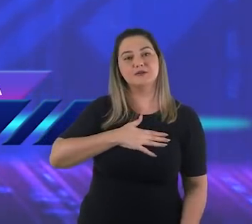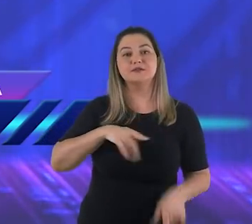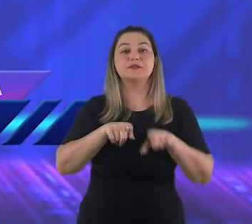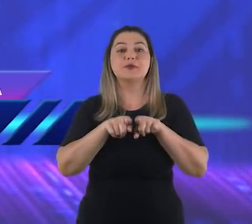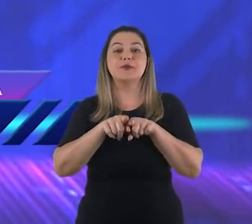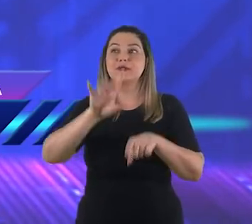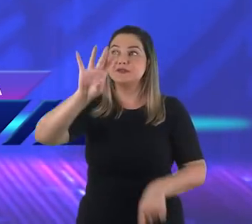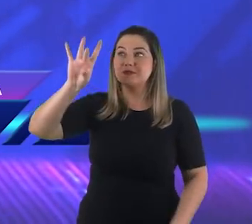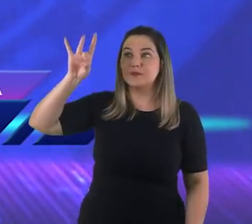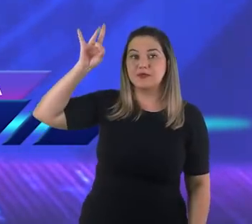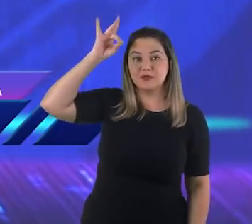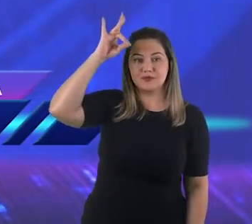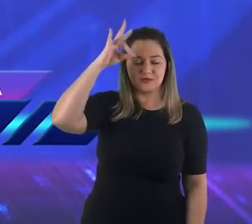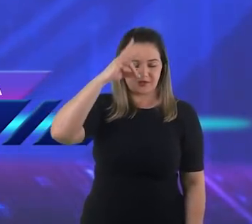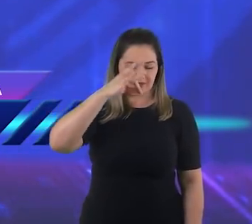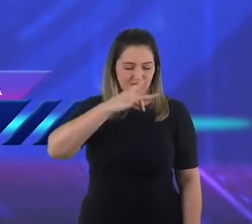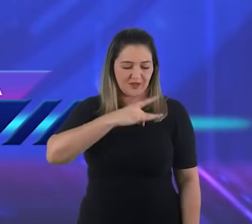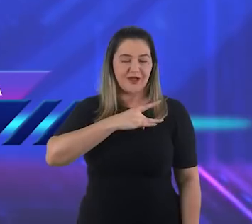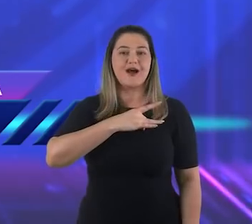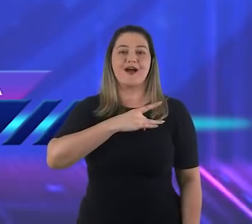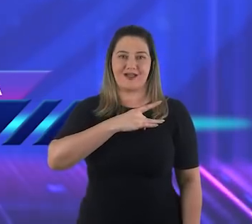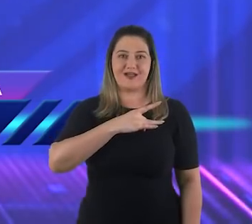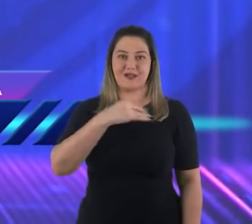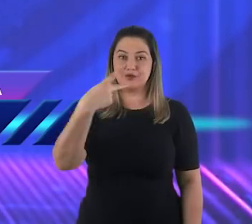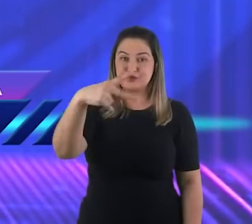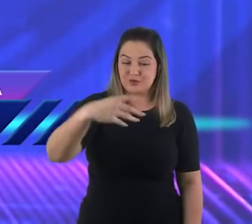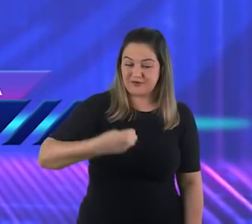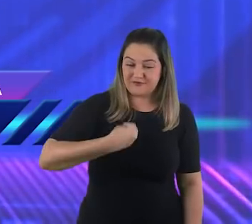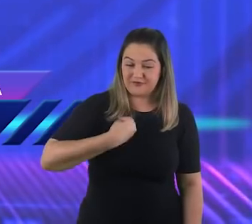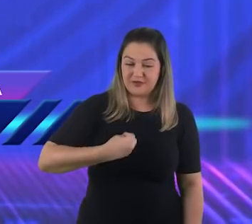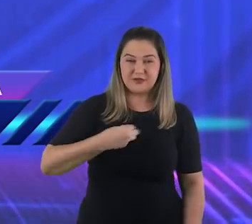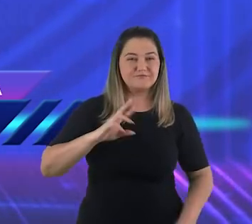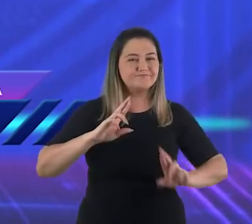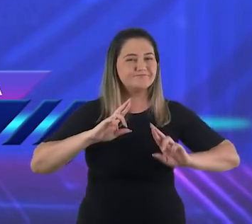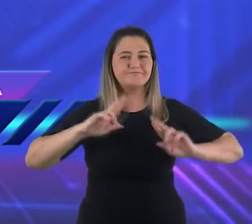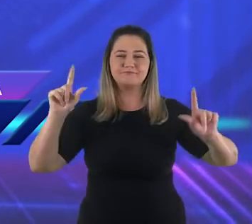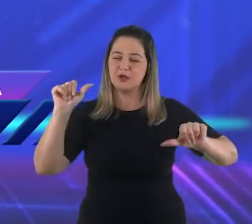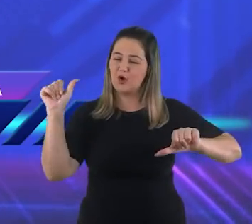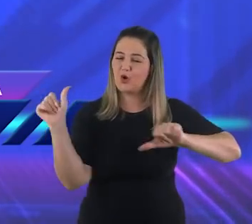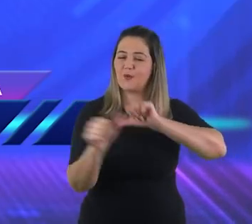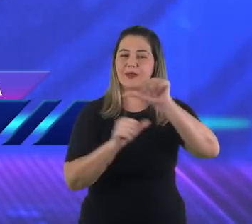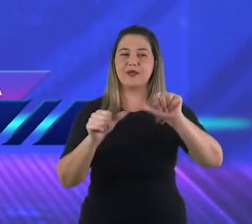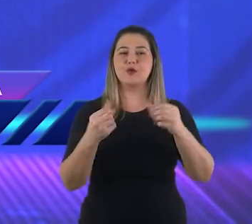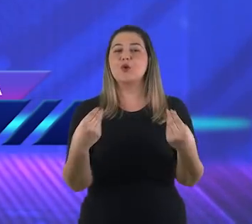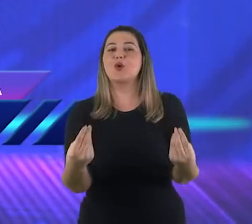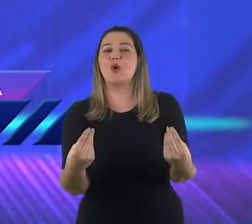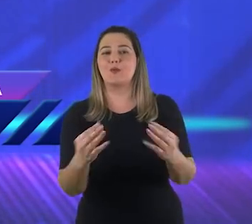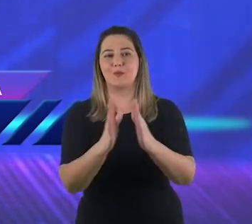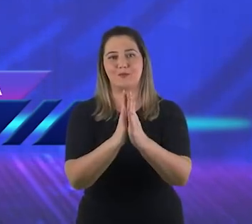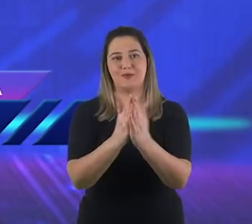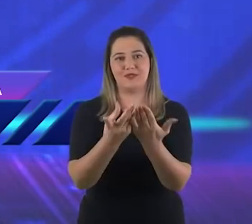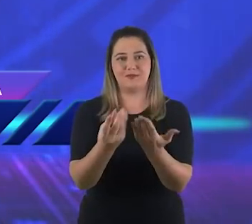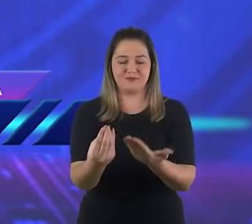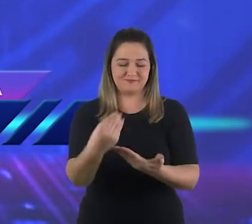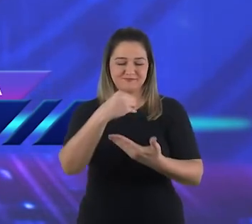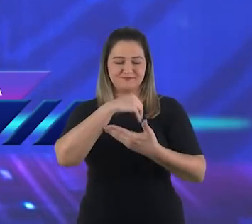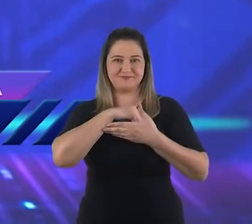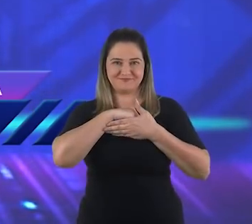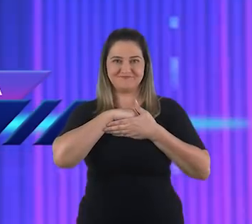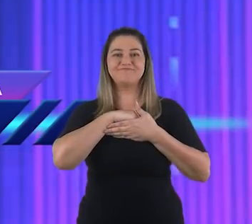para que a sua vida seja completamente transformada pela palavra do